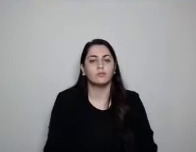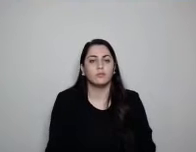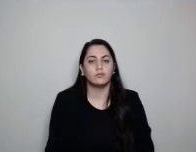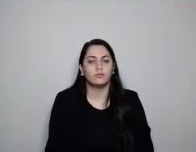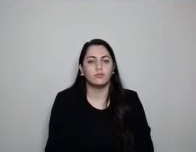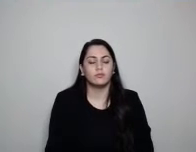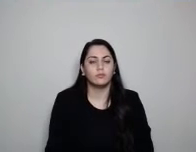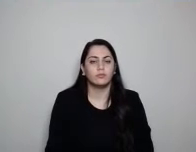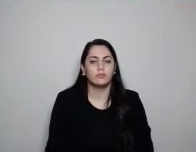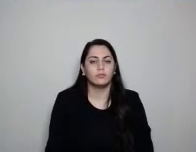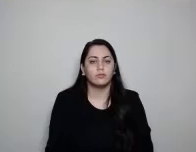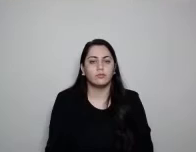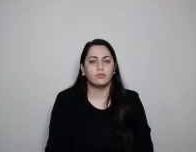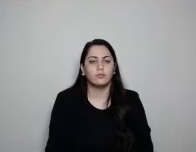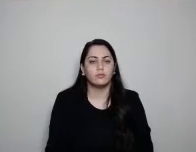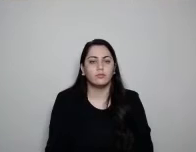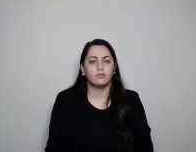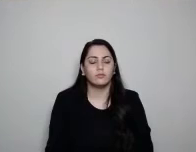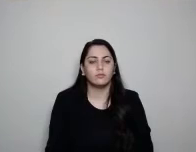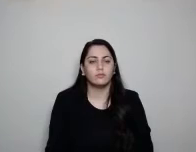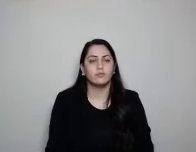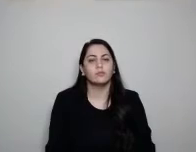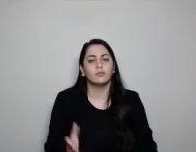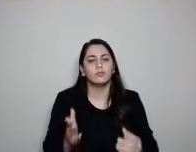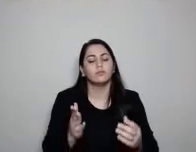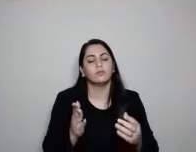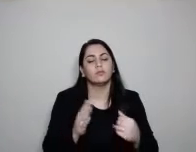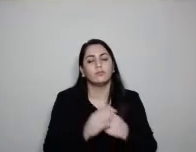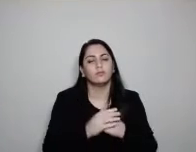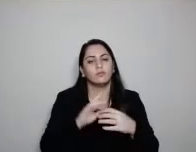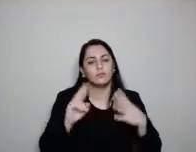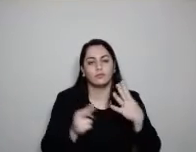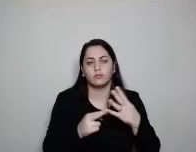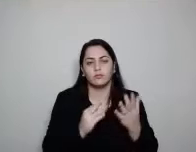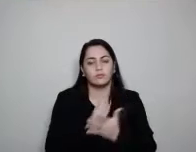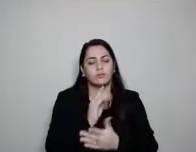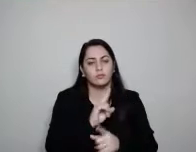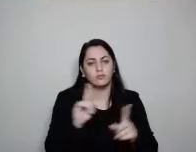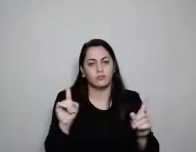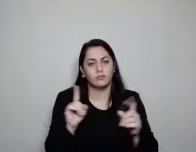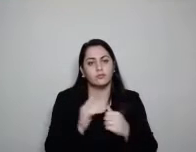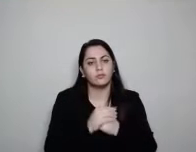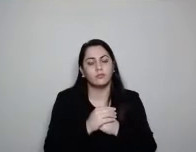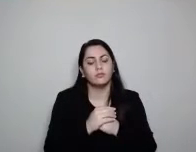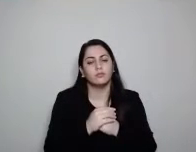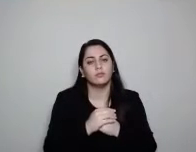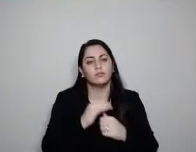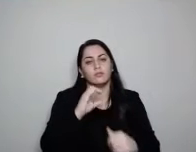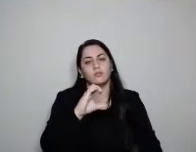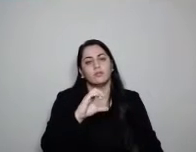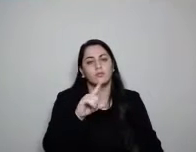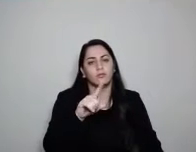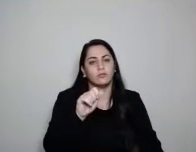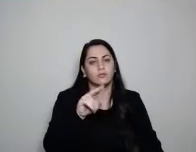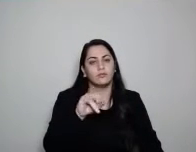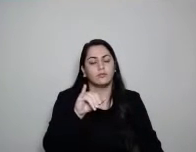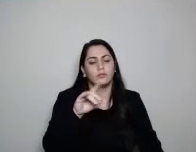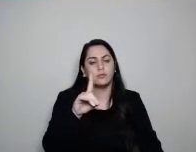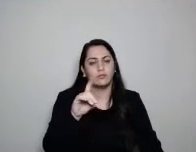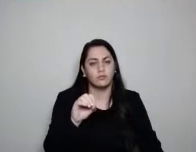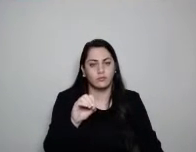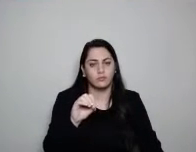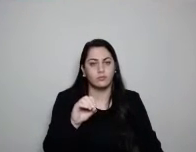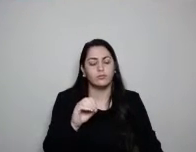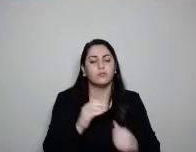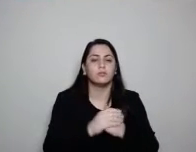né? Conhece e nega provimento ao recurso. Vencido, desembargador Cláudio Santos. Na sequência, temos 199 ainda, não é,